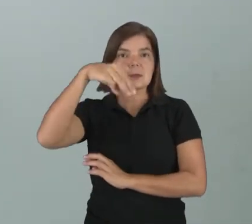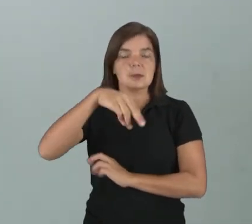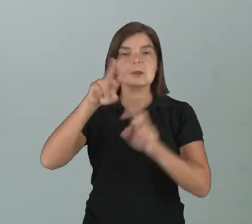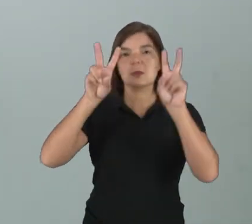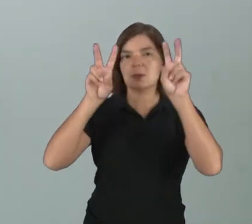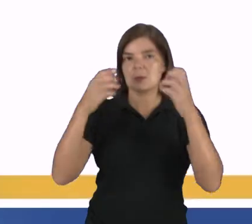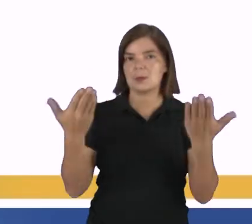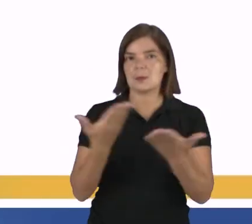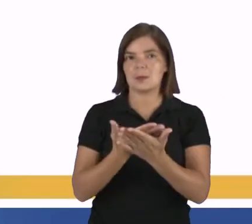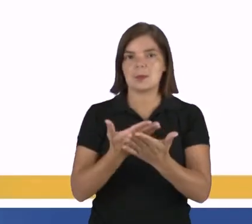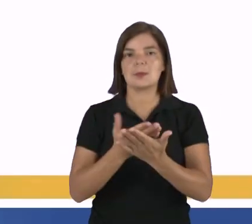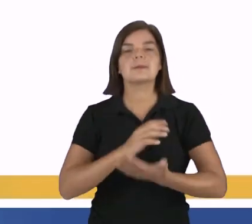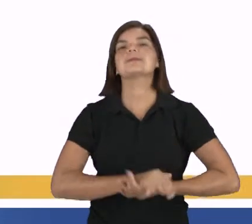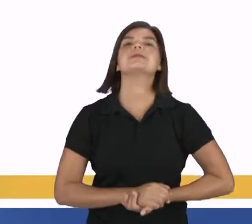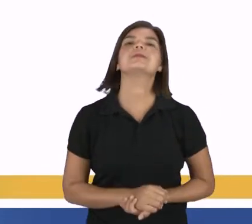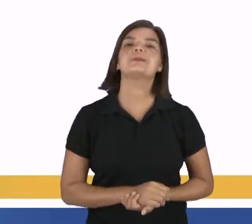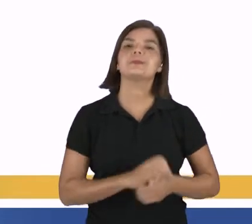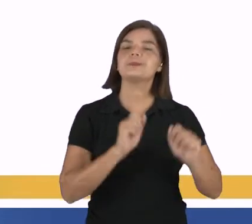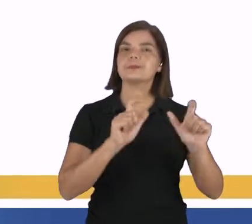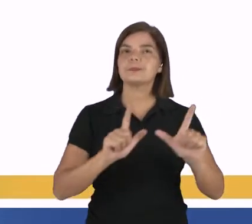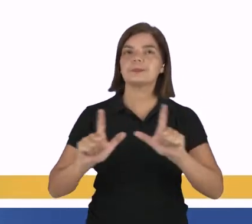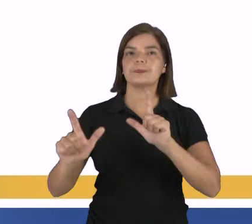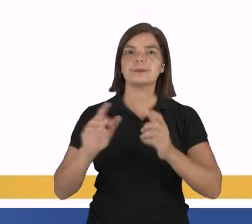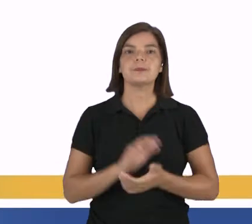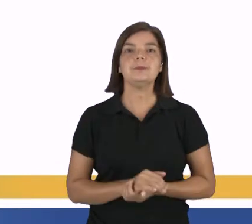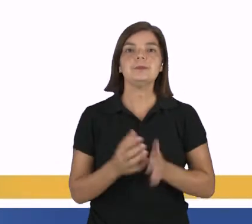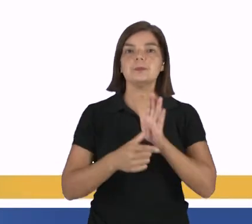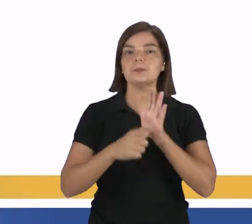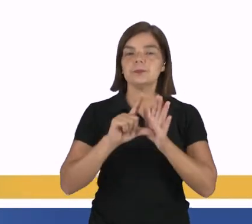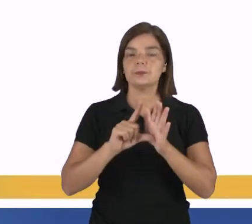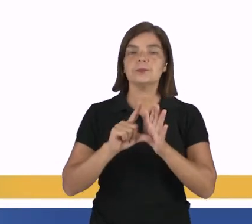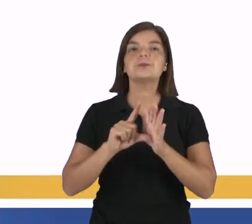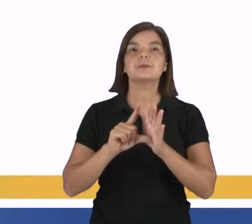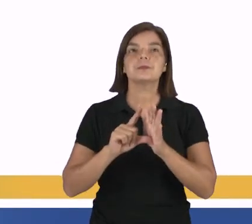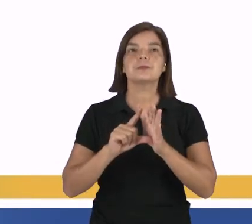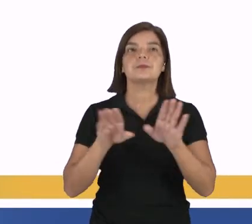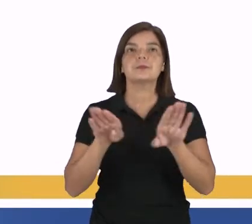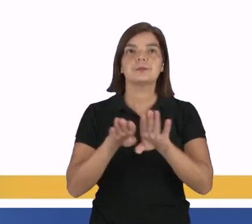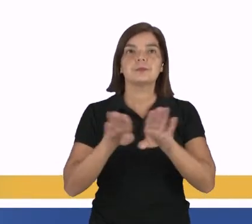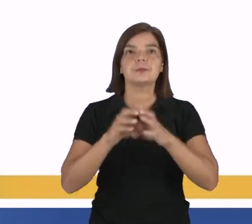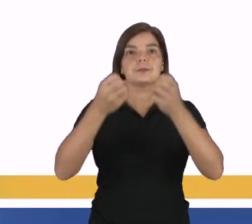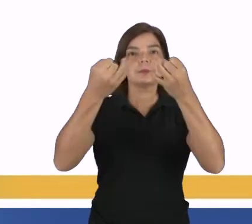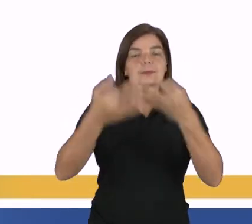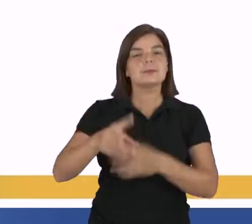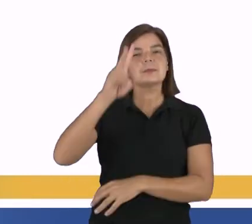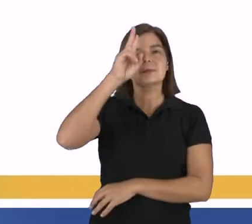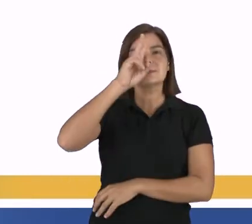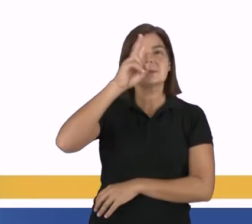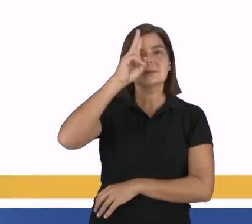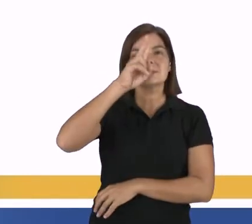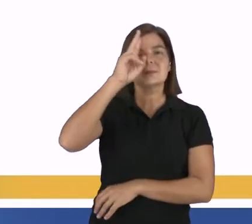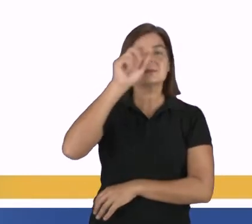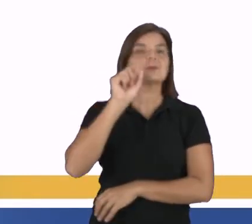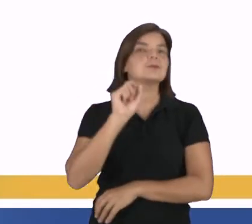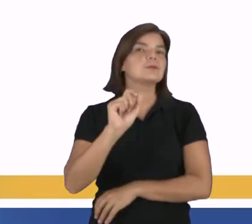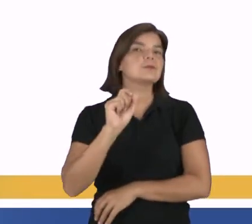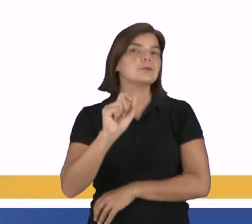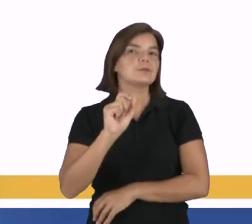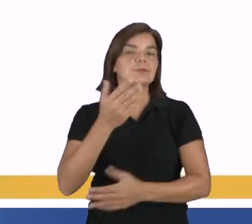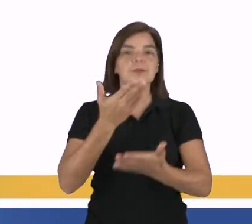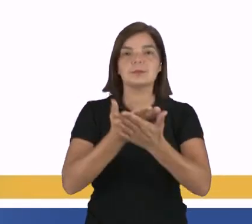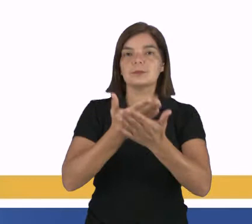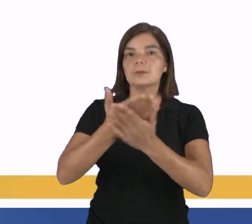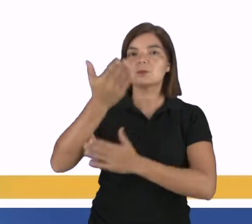tema. Vamos lá. Antes de tudo, vamos relembrar aqui que na